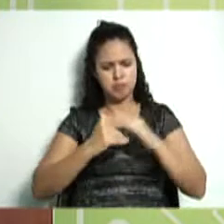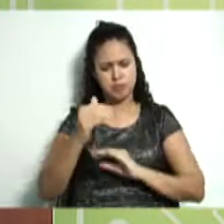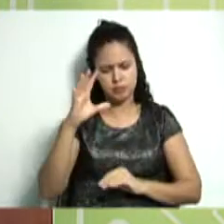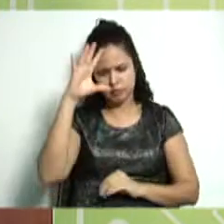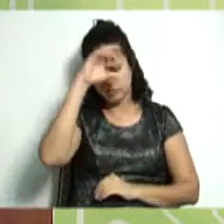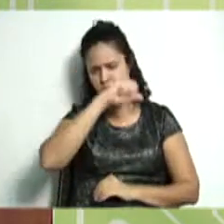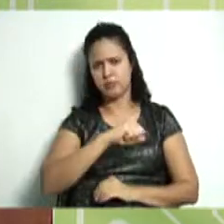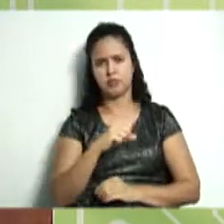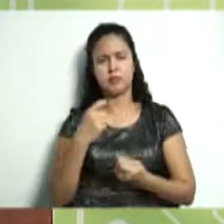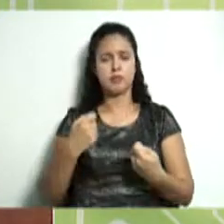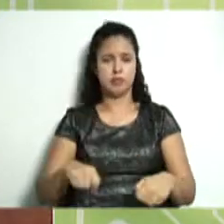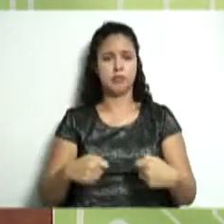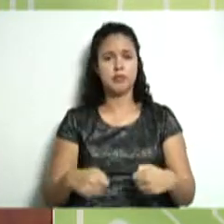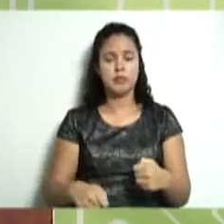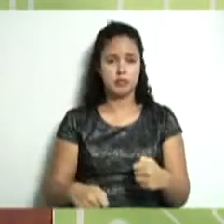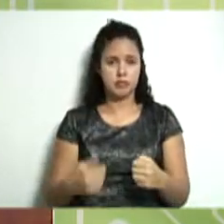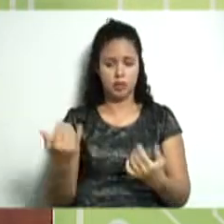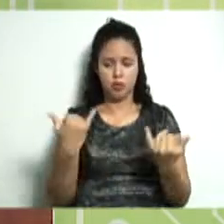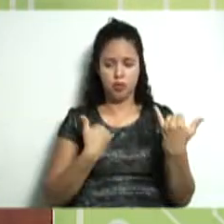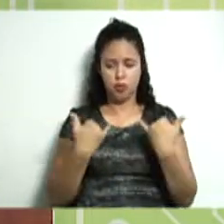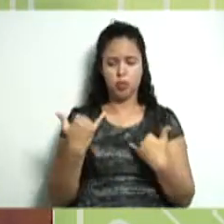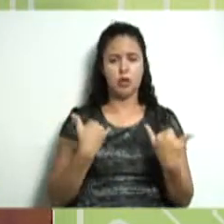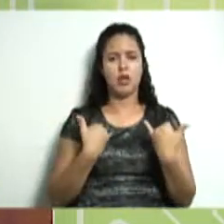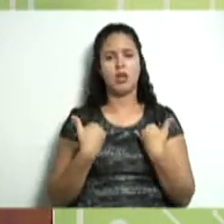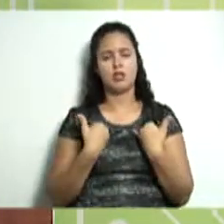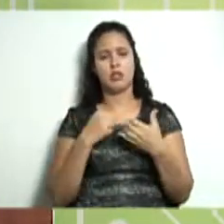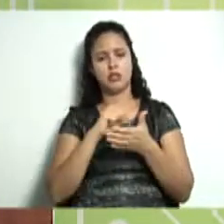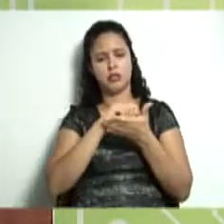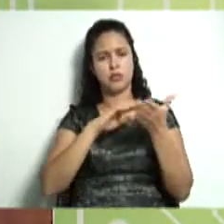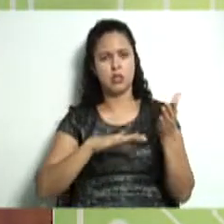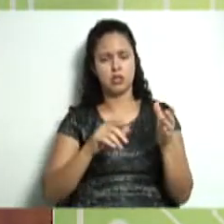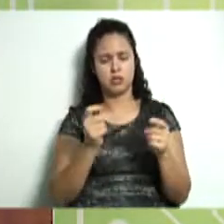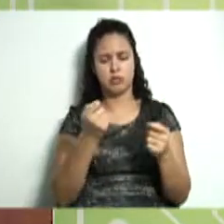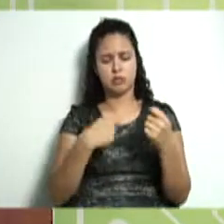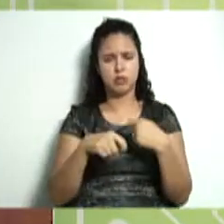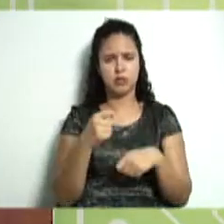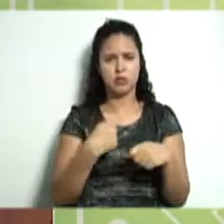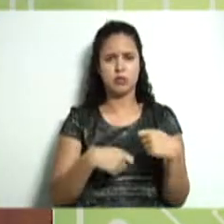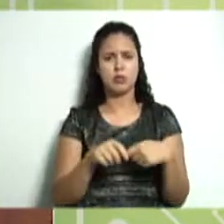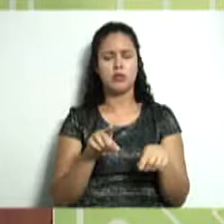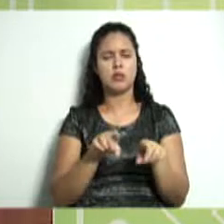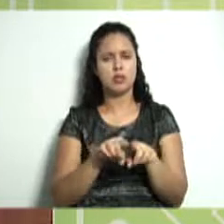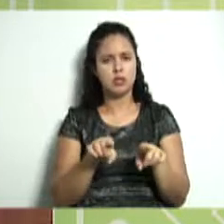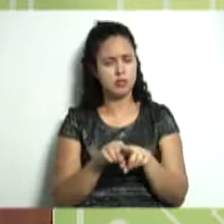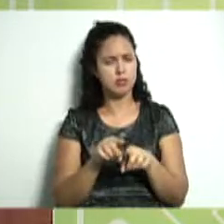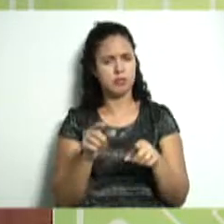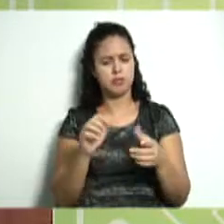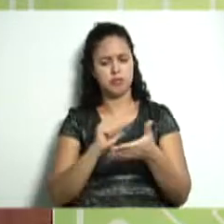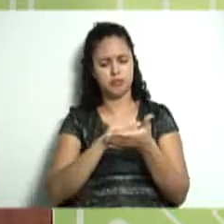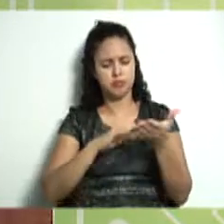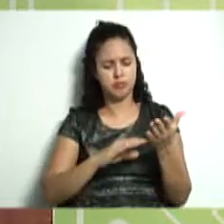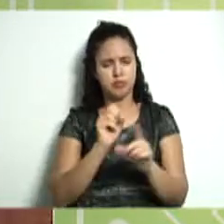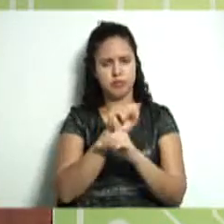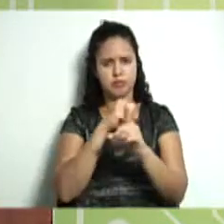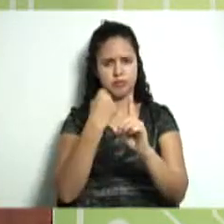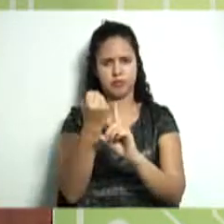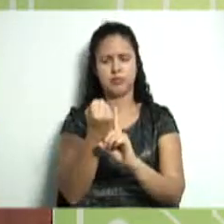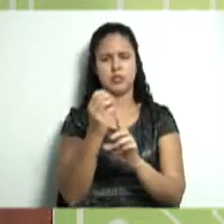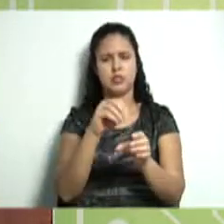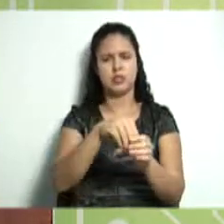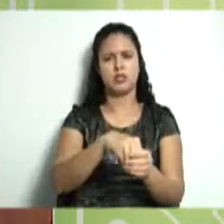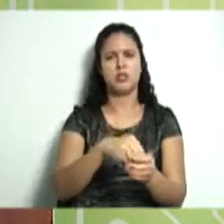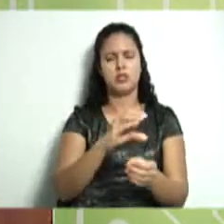aprendizagem. Então você precisa ser informado das atividades econômicas que são realizadas, das atividades sociais que são